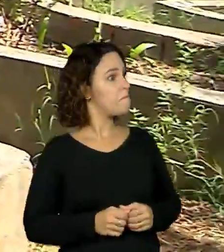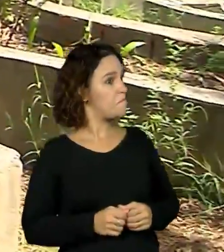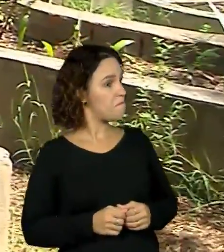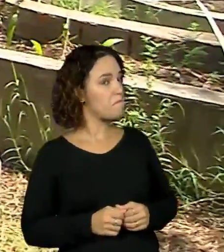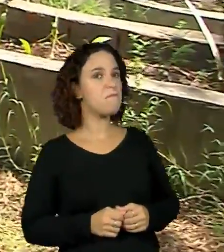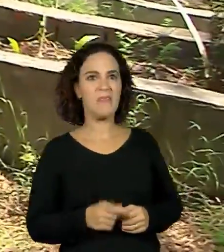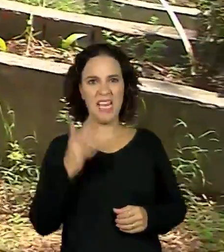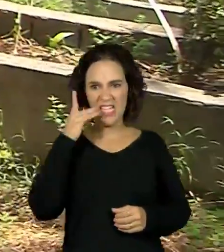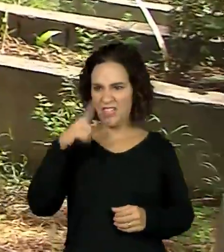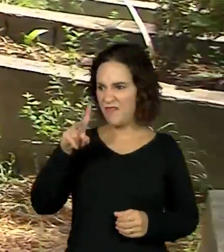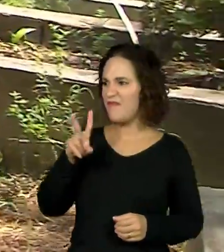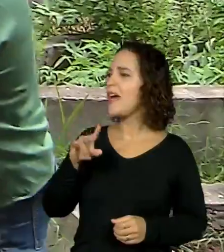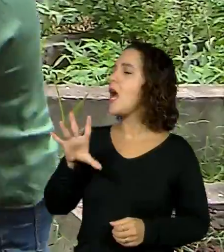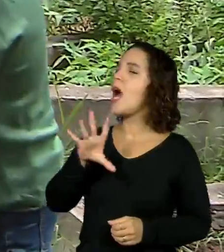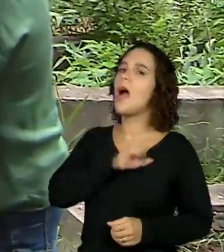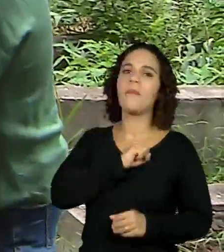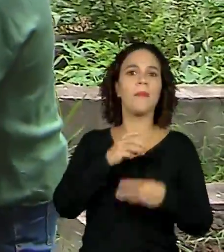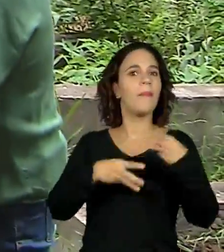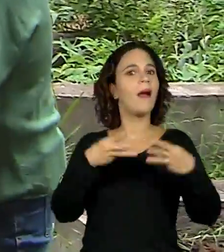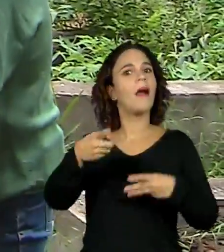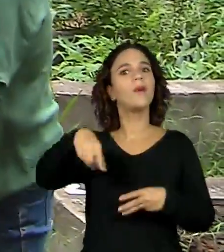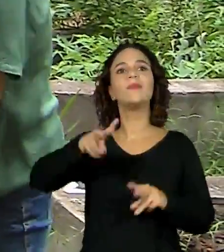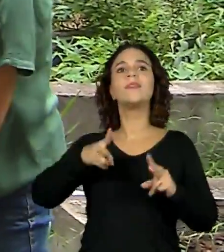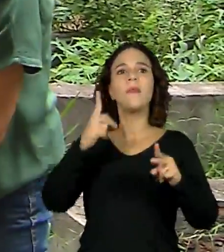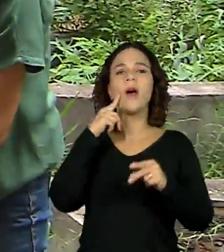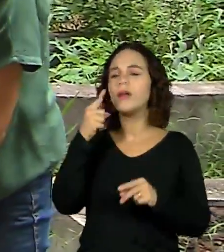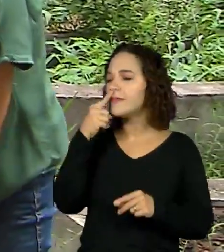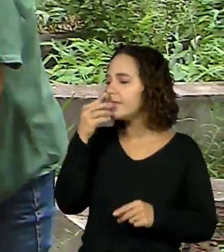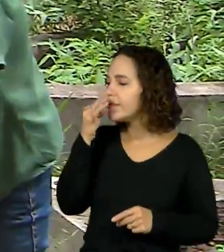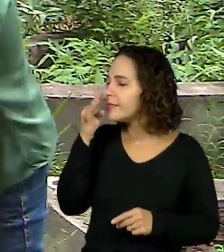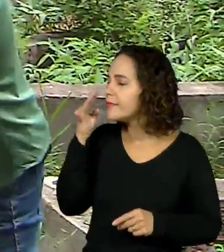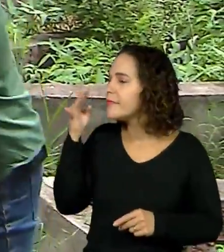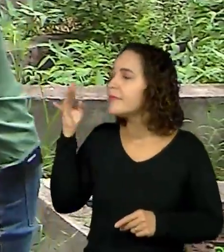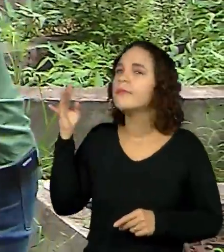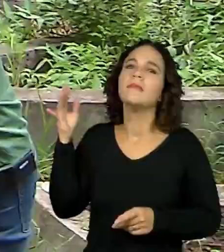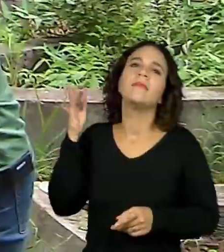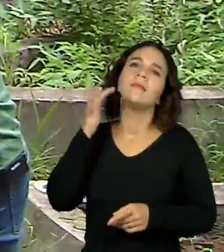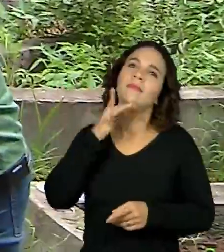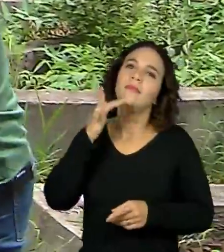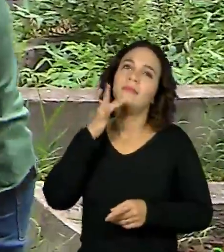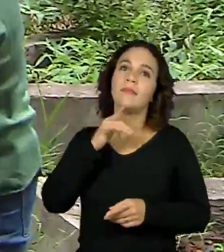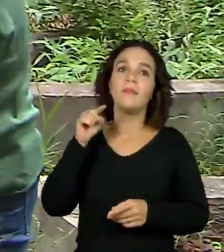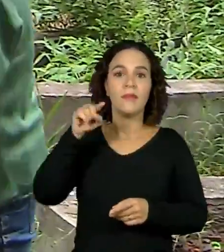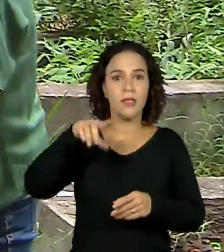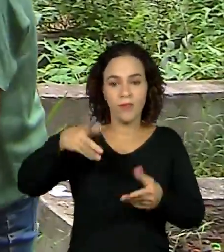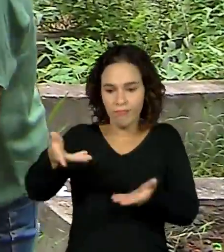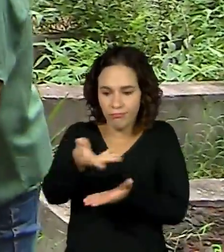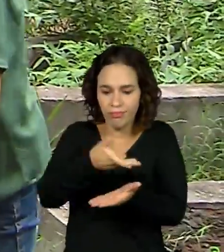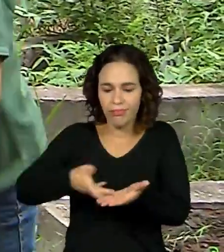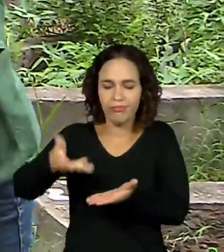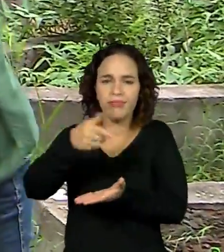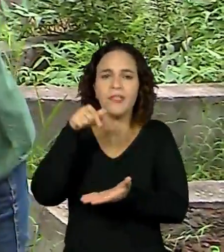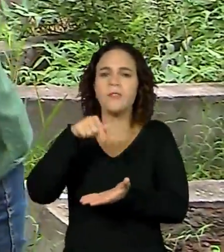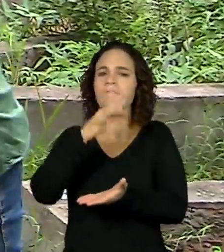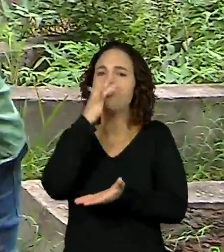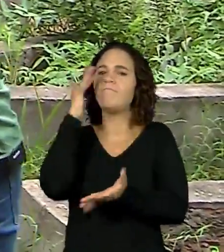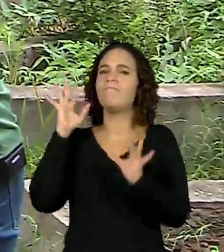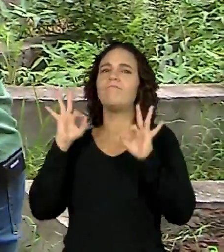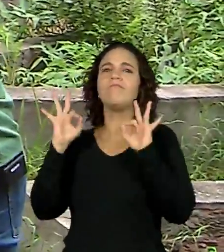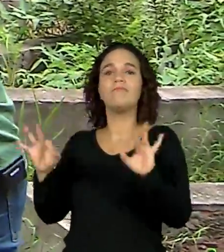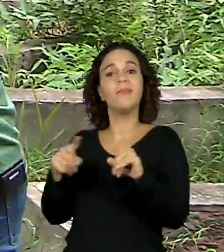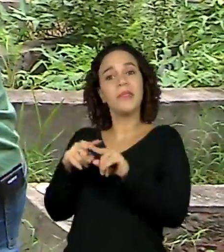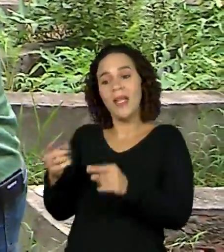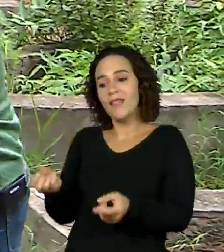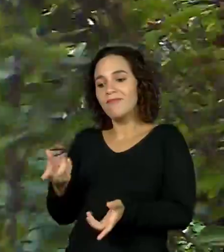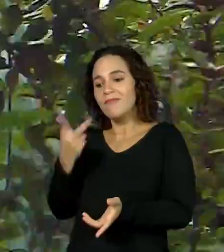bem? Oh, eles amam macarrão. Olha o cheiro. Uma delícia, não? É. E no molho fica bem cheiroso. Fresquinho para